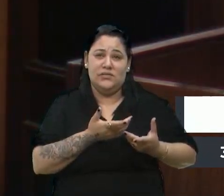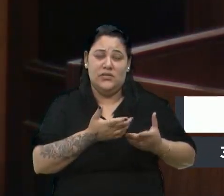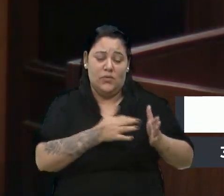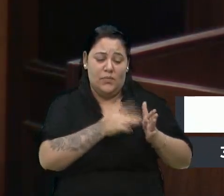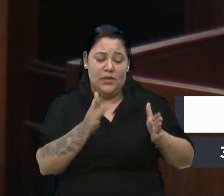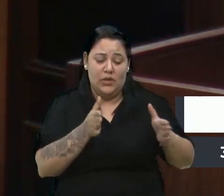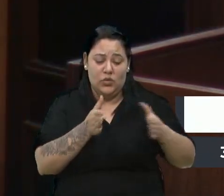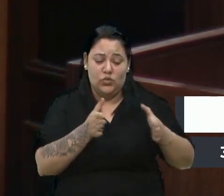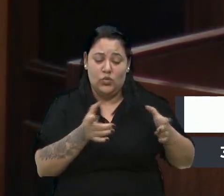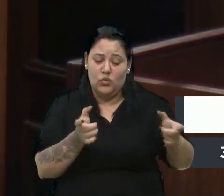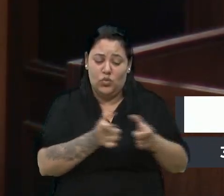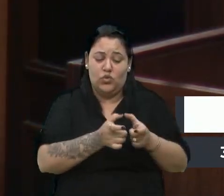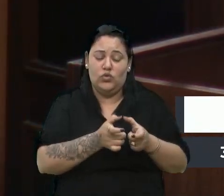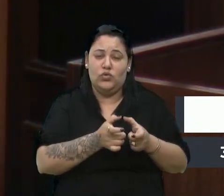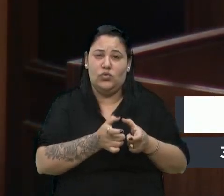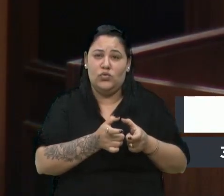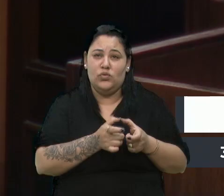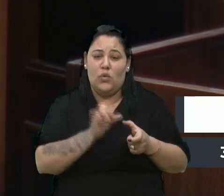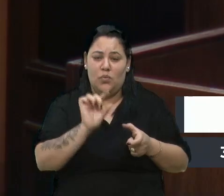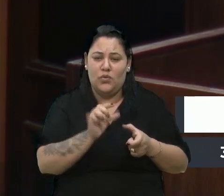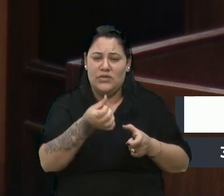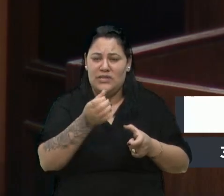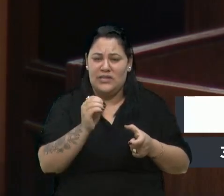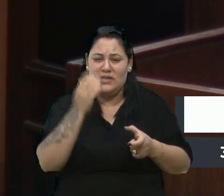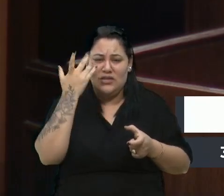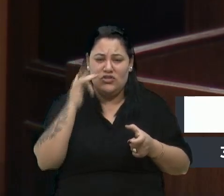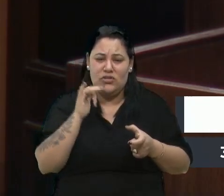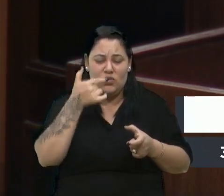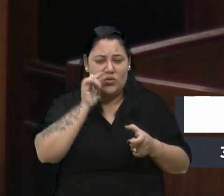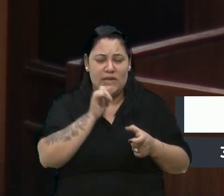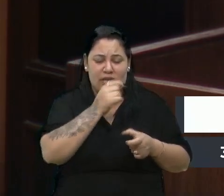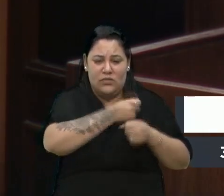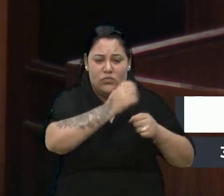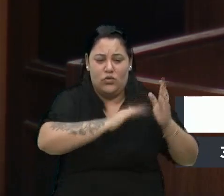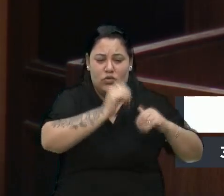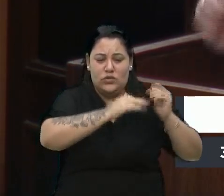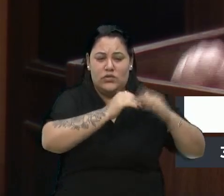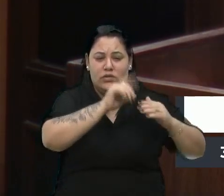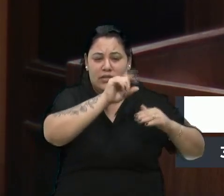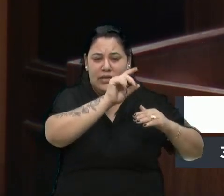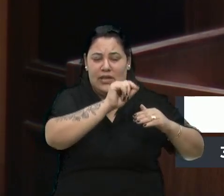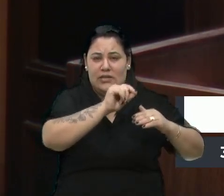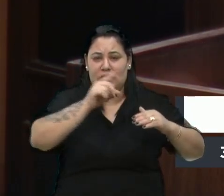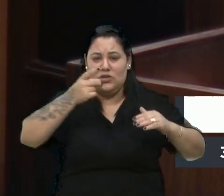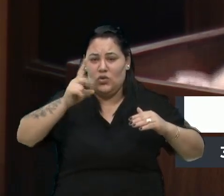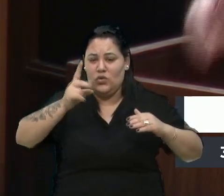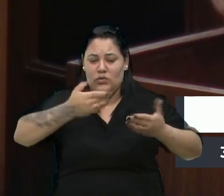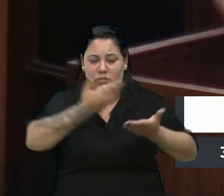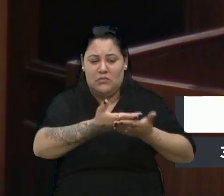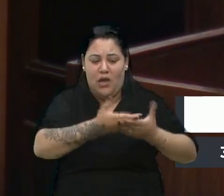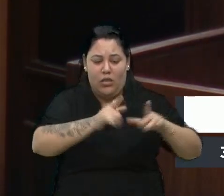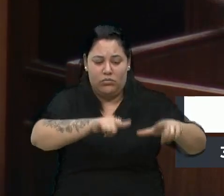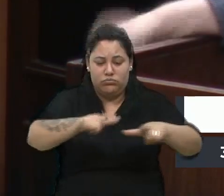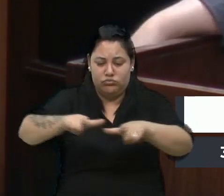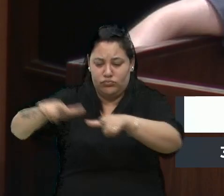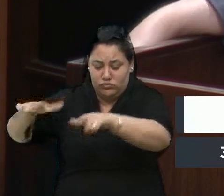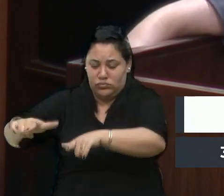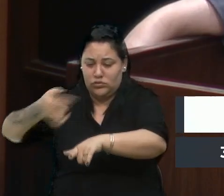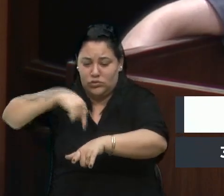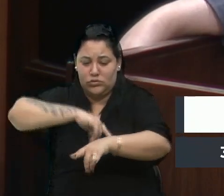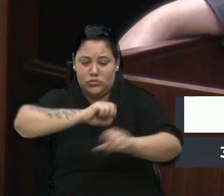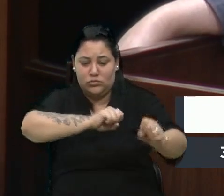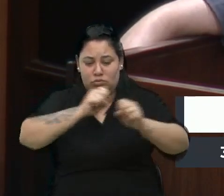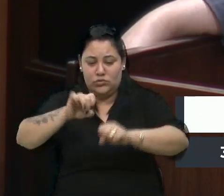período, né, ela em menos de 60 dias tu consegue construir 10, 12 salas de aula, e nós podemos